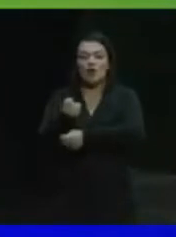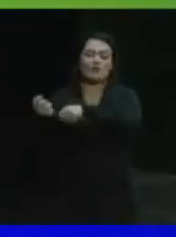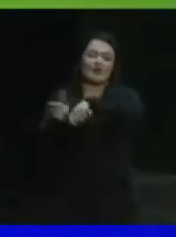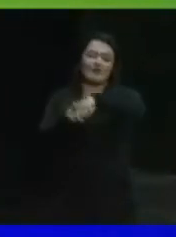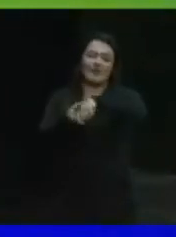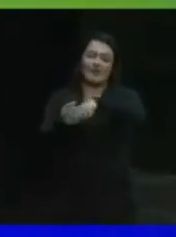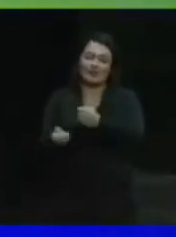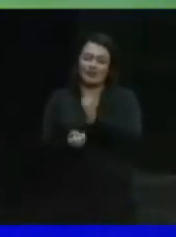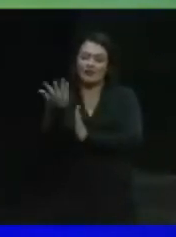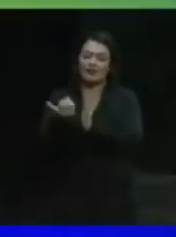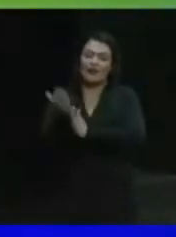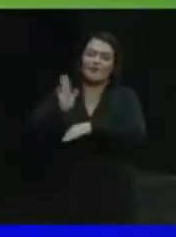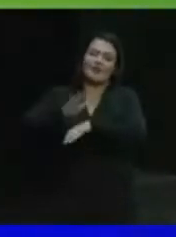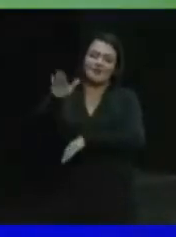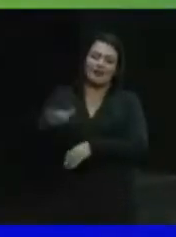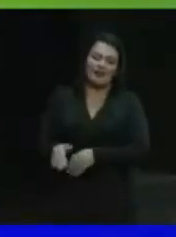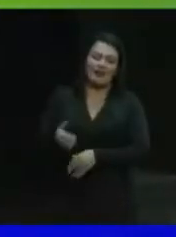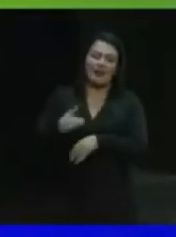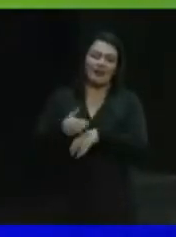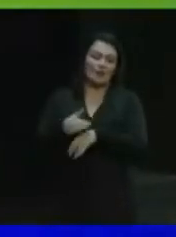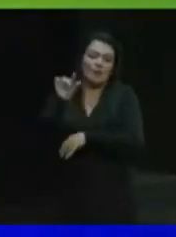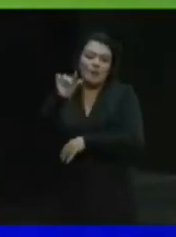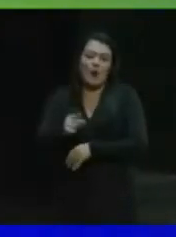sustentável e de baixo carbono.